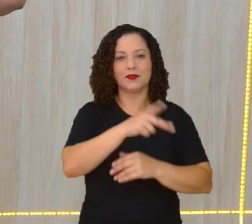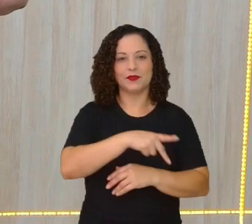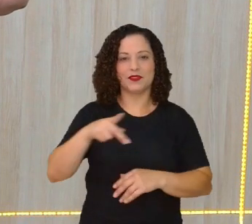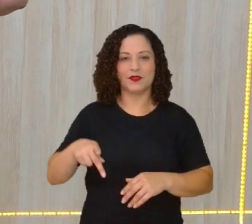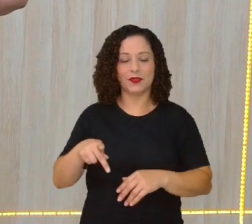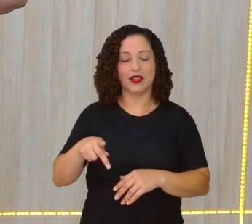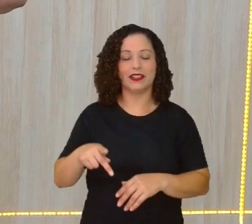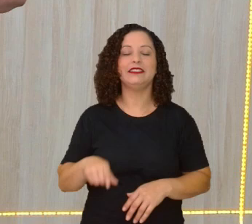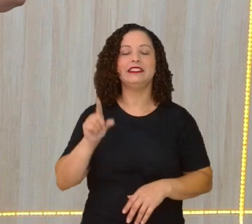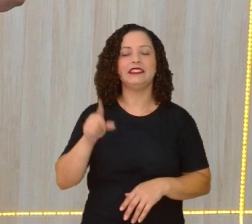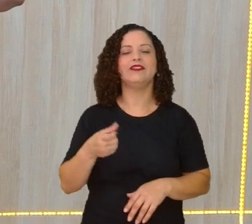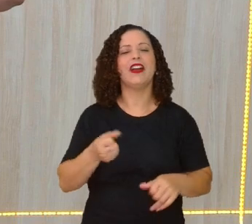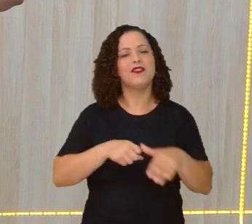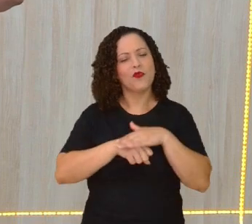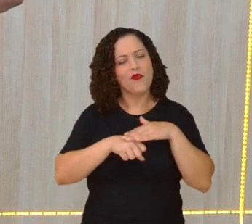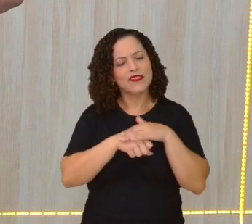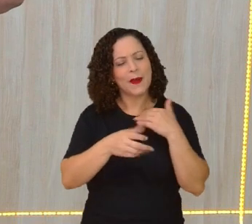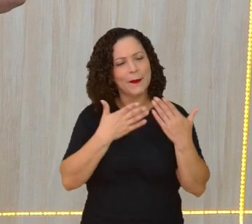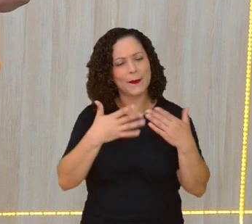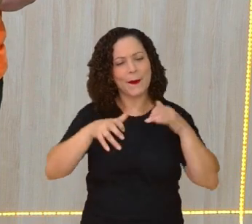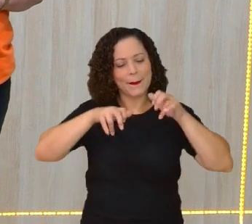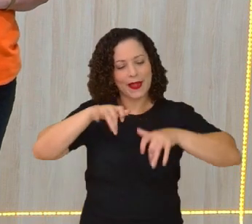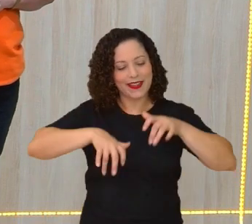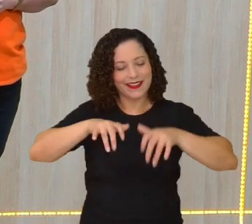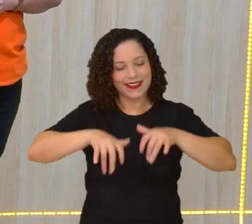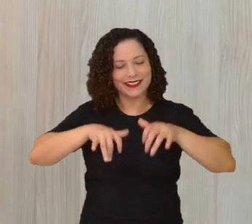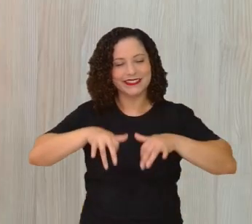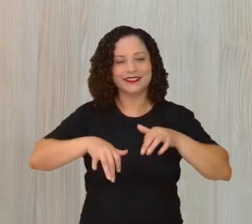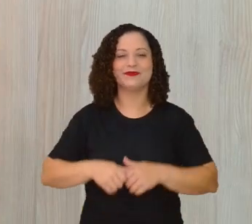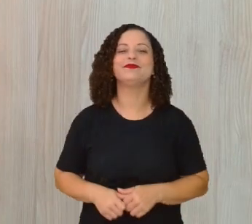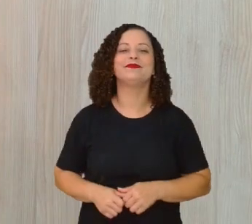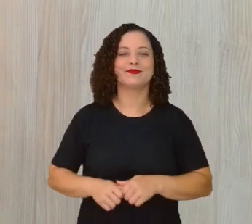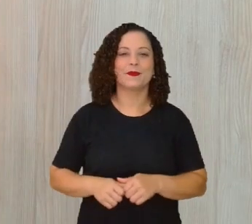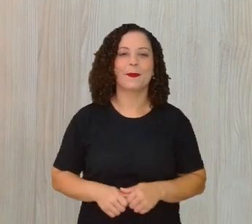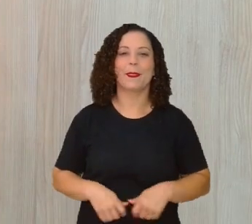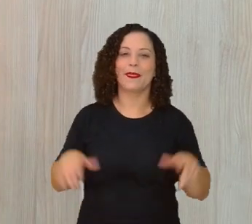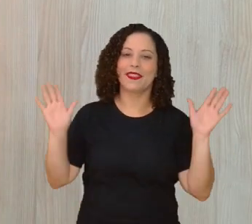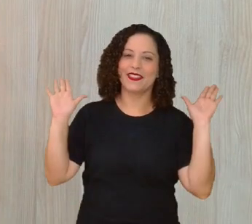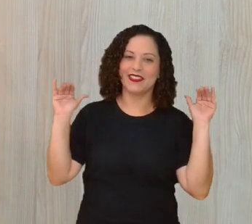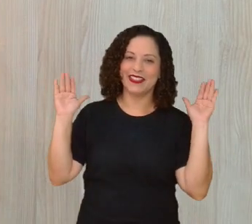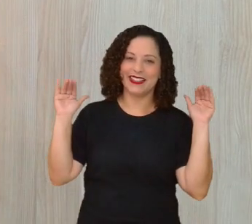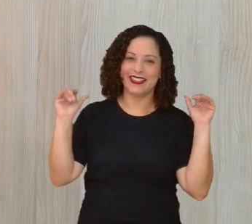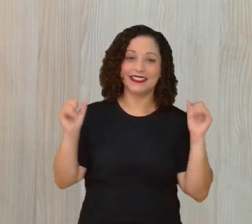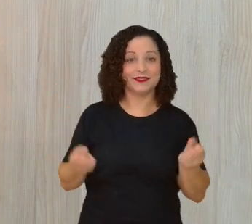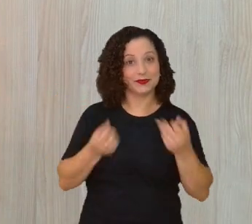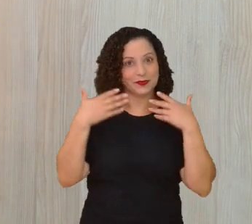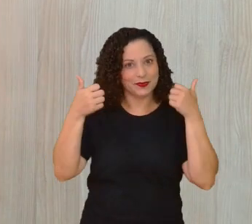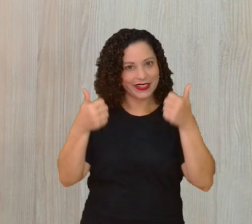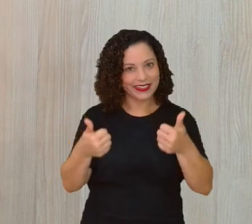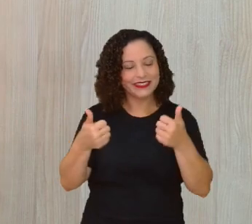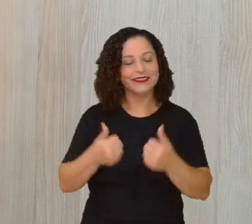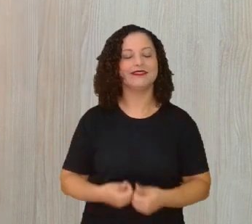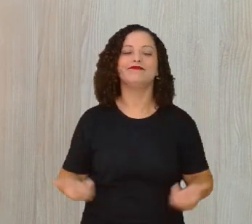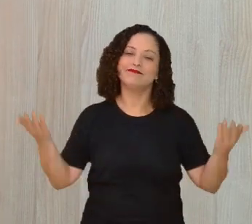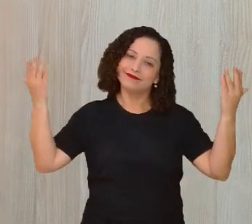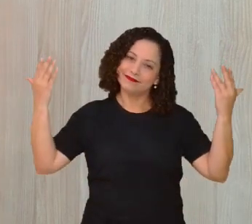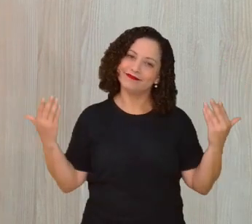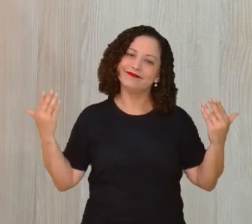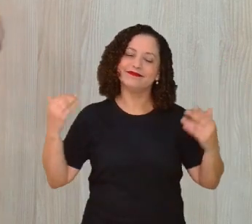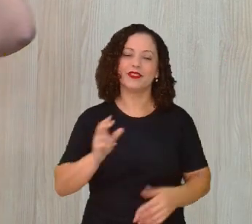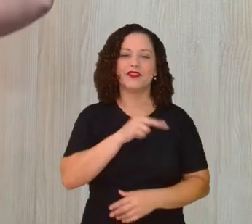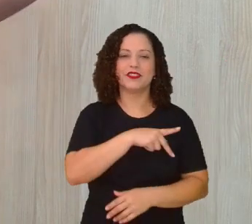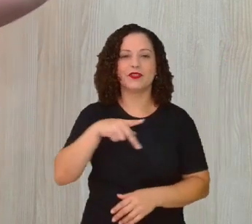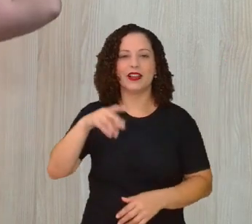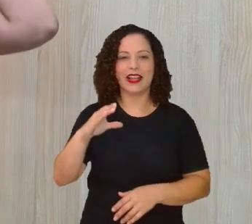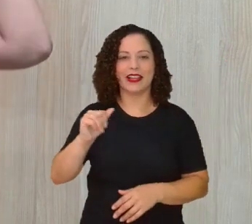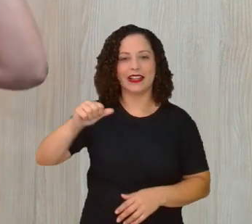alô com muita simpatia para vocês agora. Olá, lindezas, tudo bem? Eu sou Camille Borba, este é